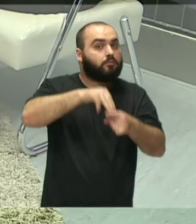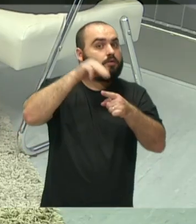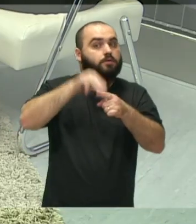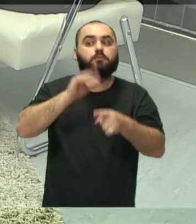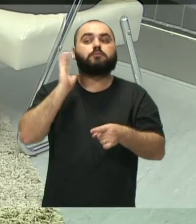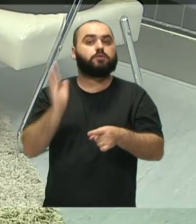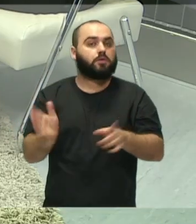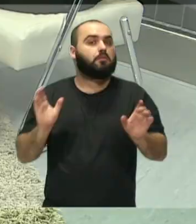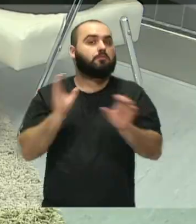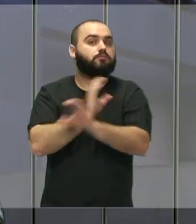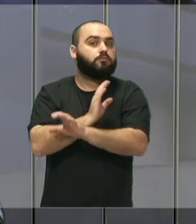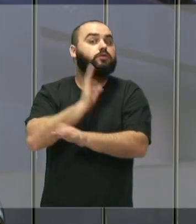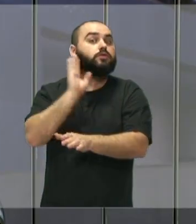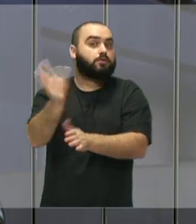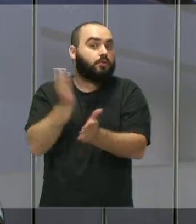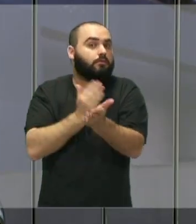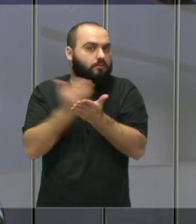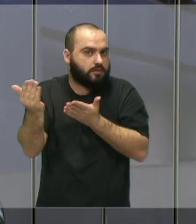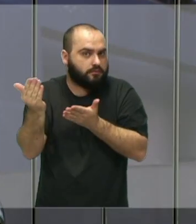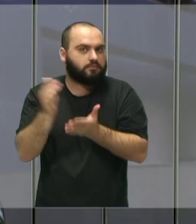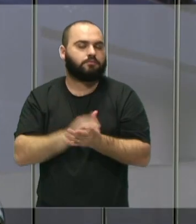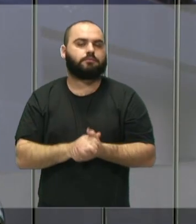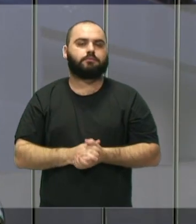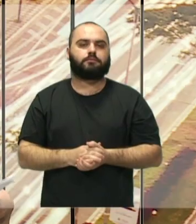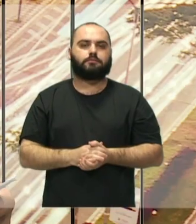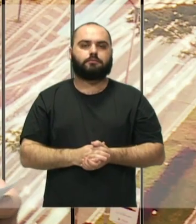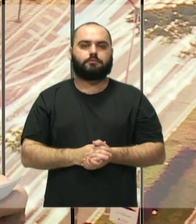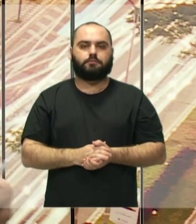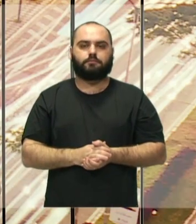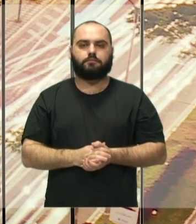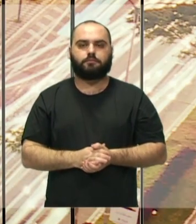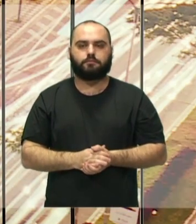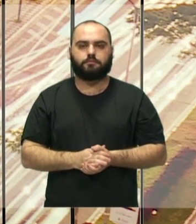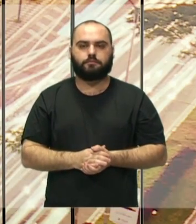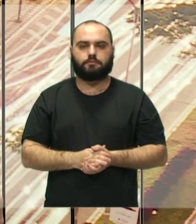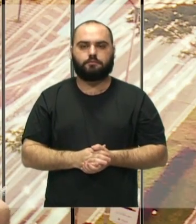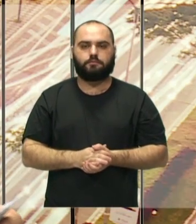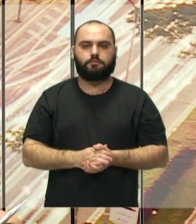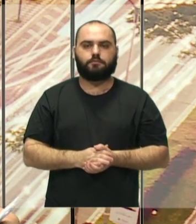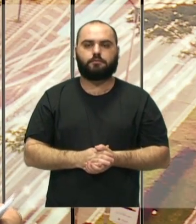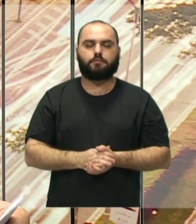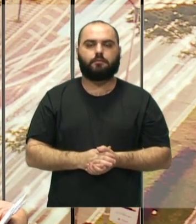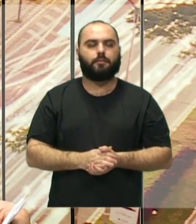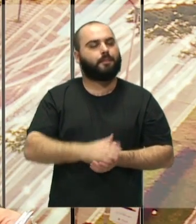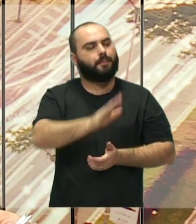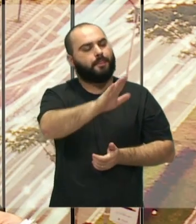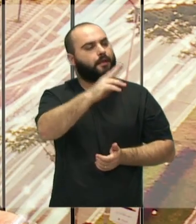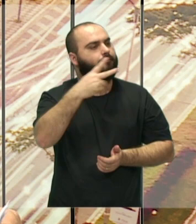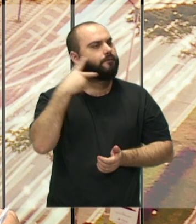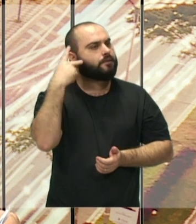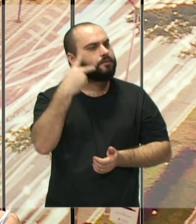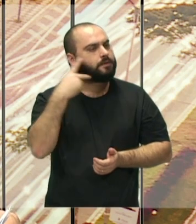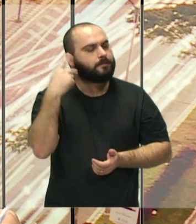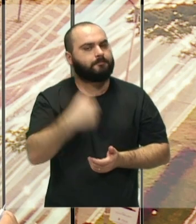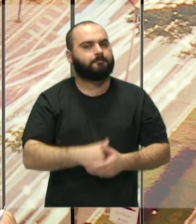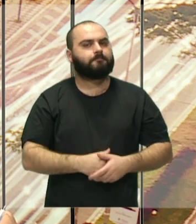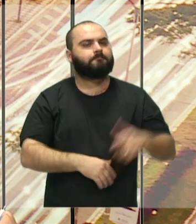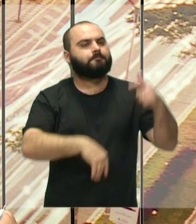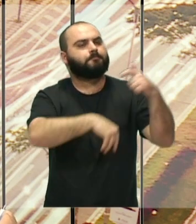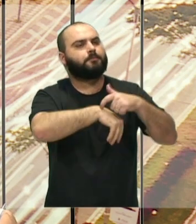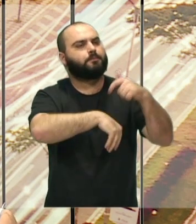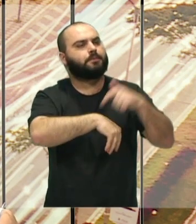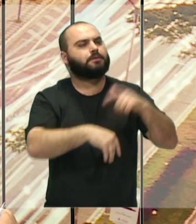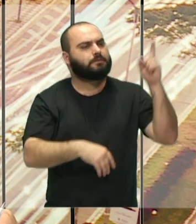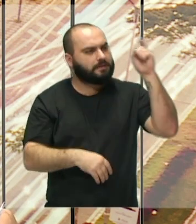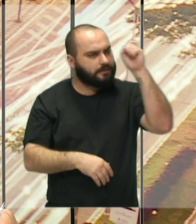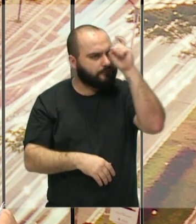receber. Aliás, já começou a receber, né? Vereadora, quais foram os momentos mais